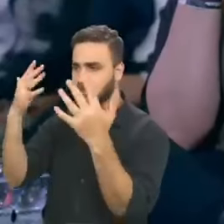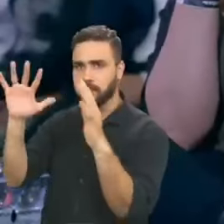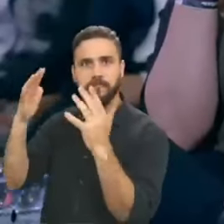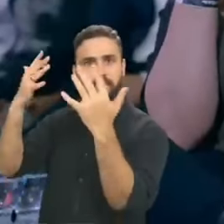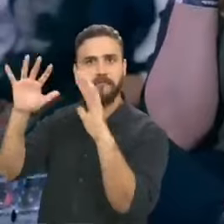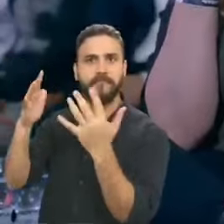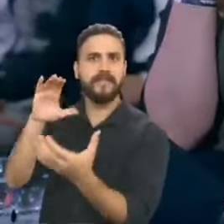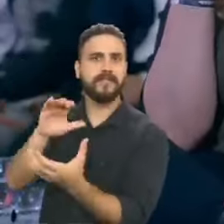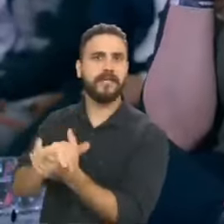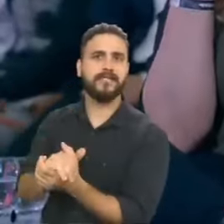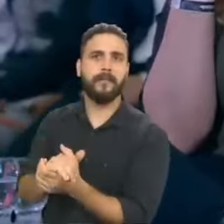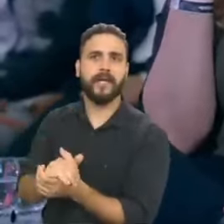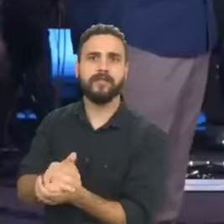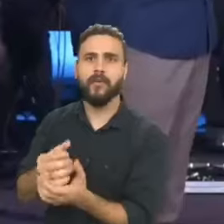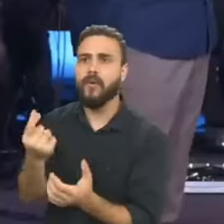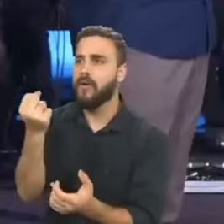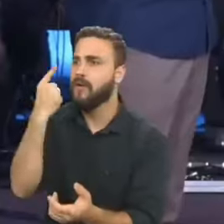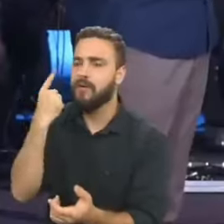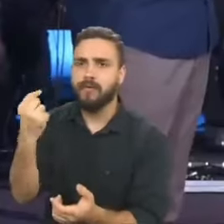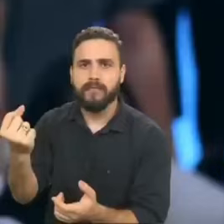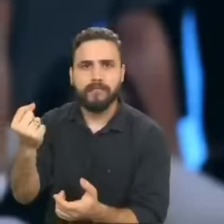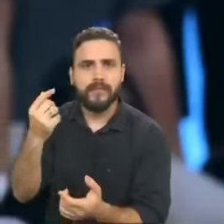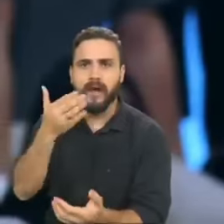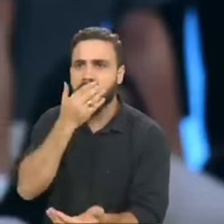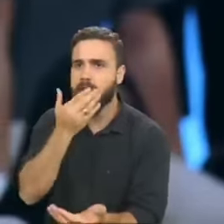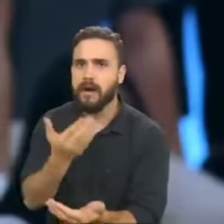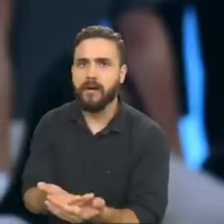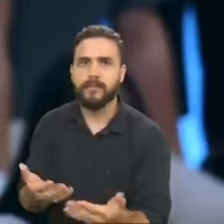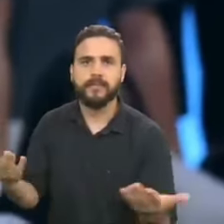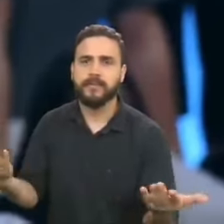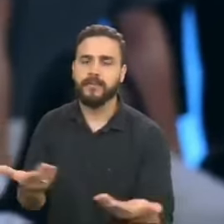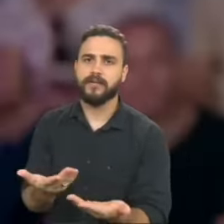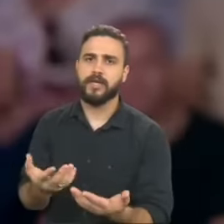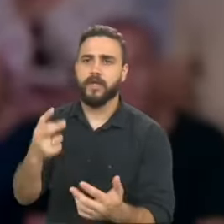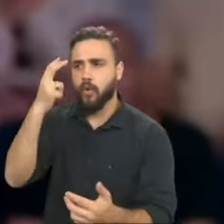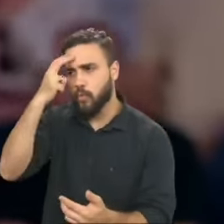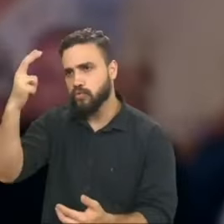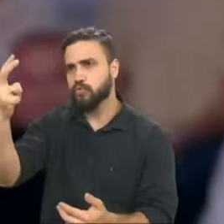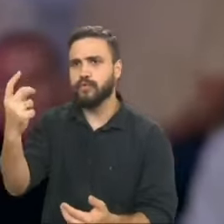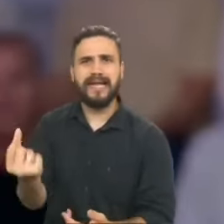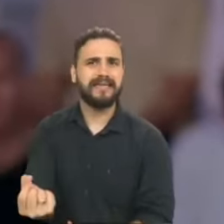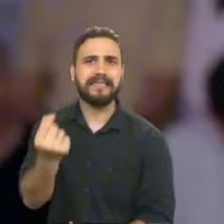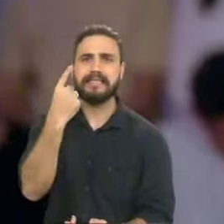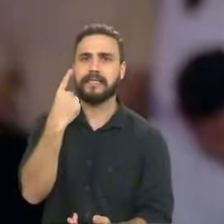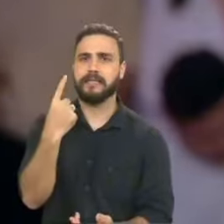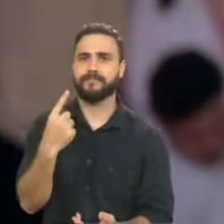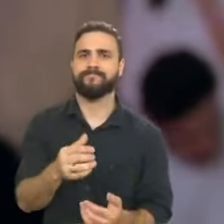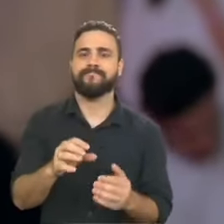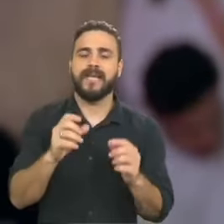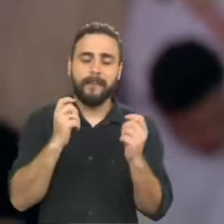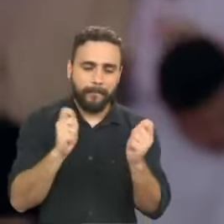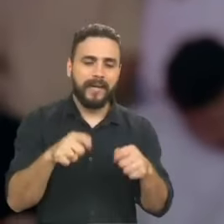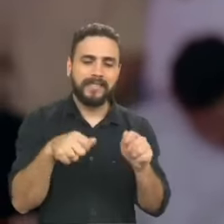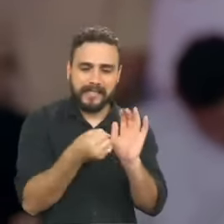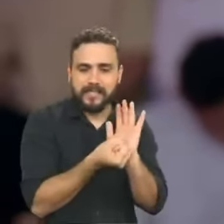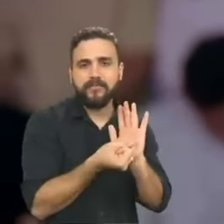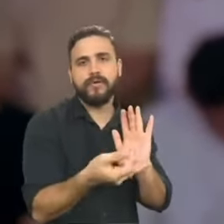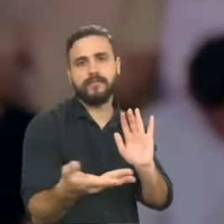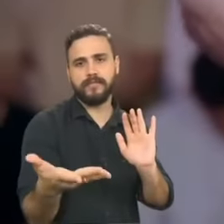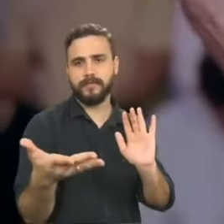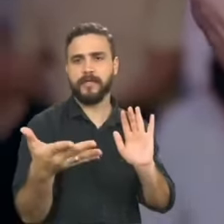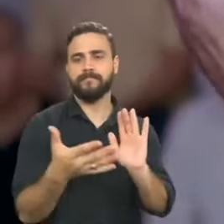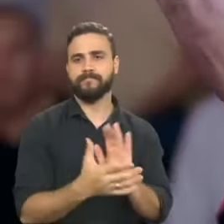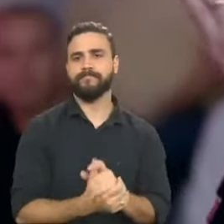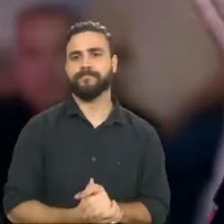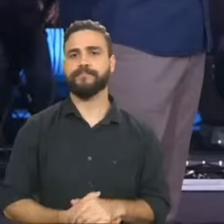doido. Então, mas na verdade, minha sogra não é uma cobra, não, uma jacaré. Mas na verdade é uma. Isso que o Davi falou é muito